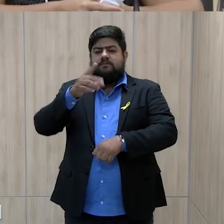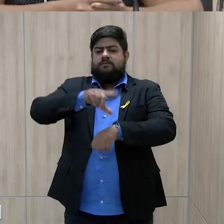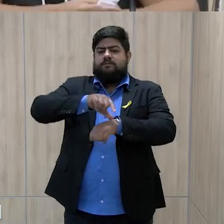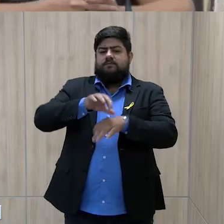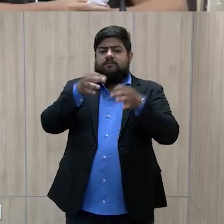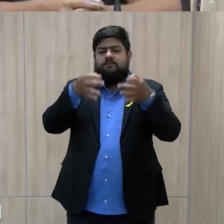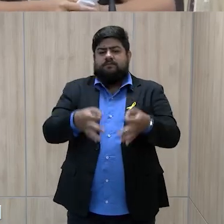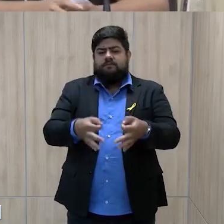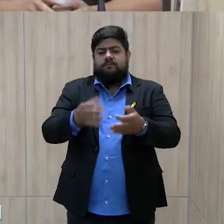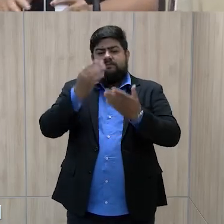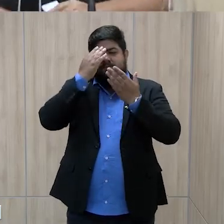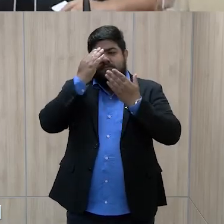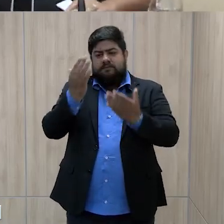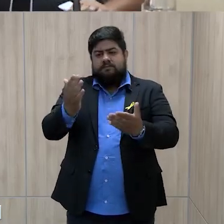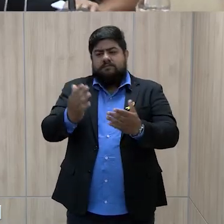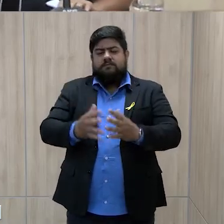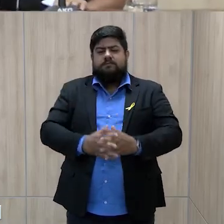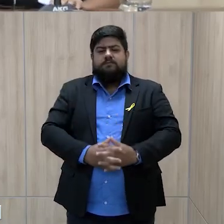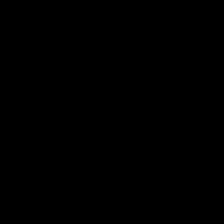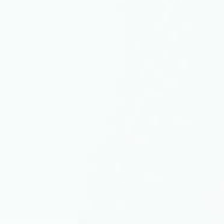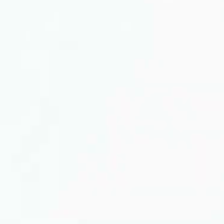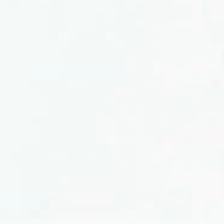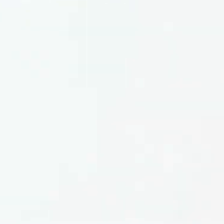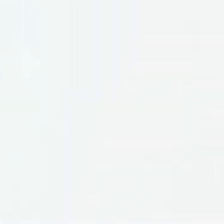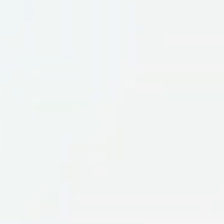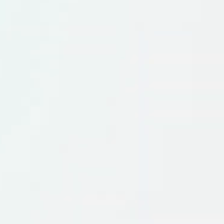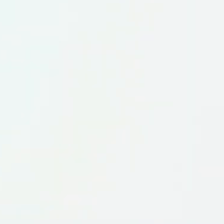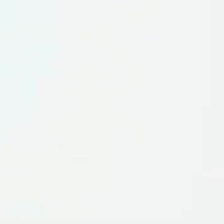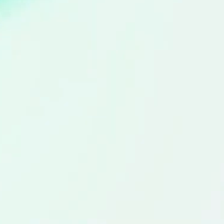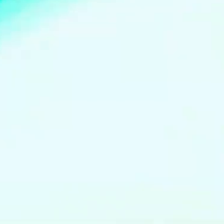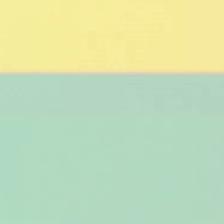2023 no horário regimental Muito obrigado